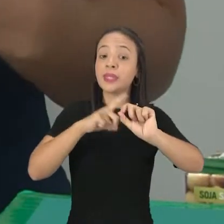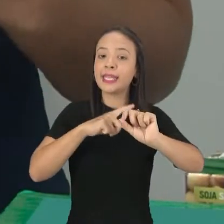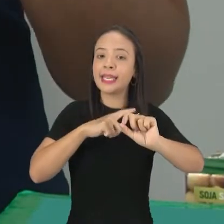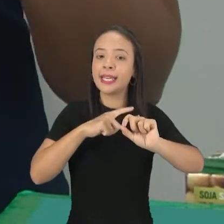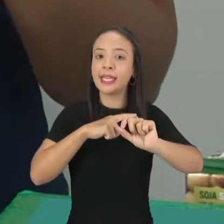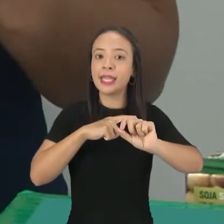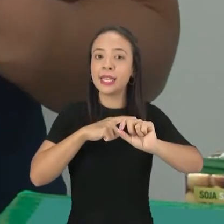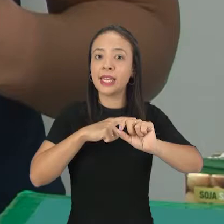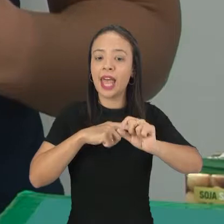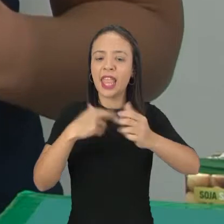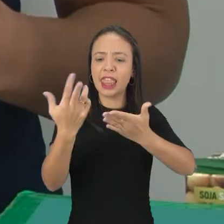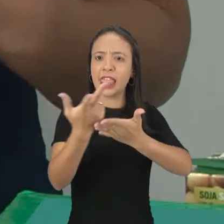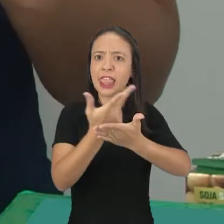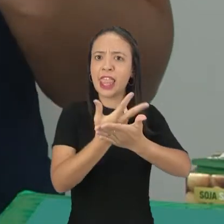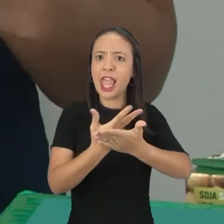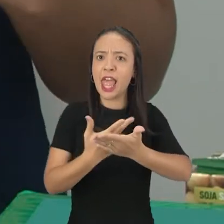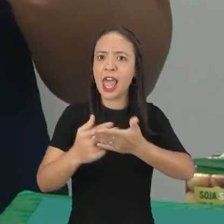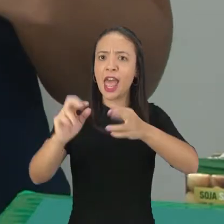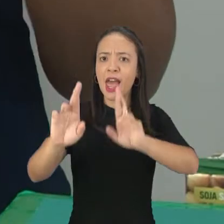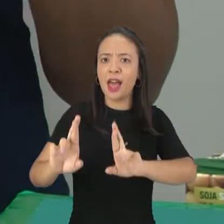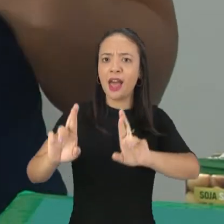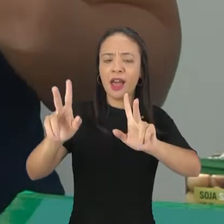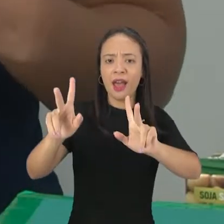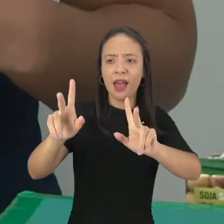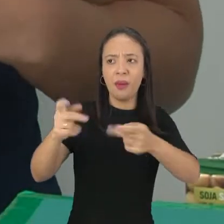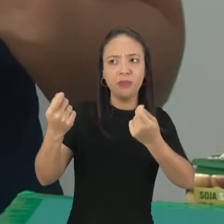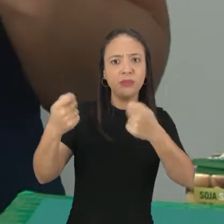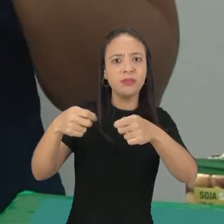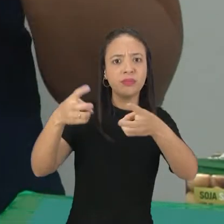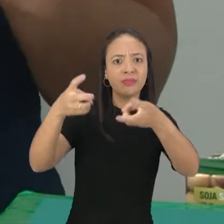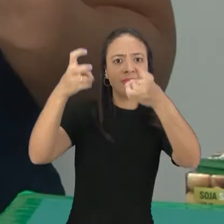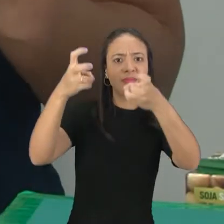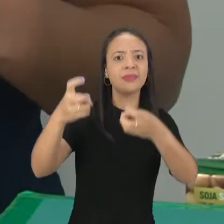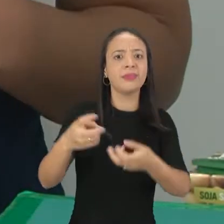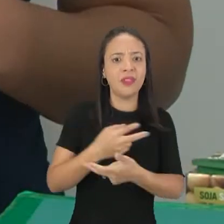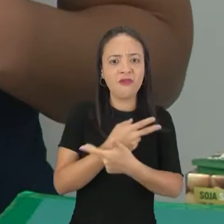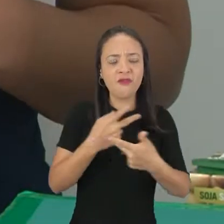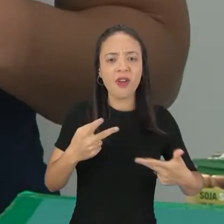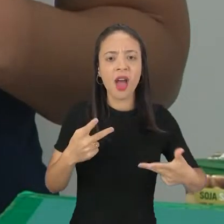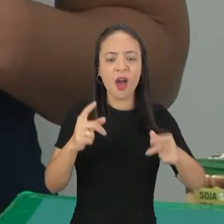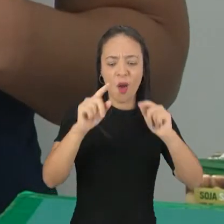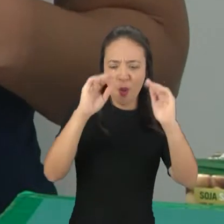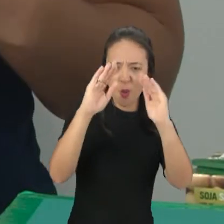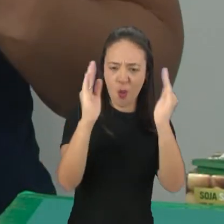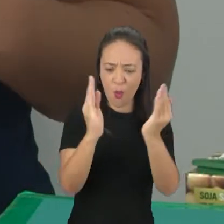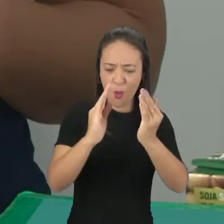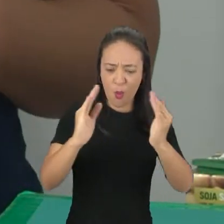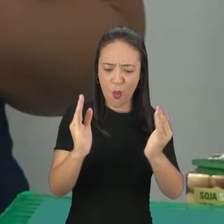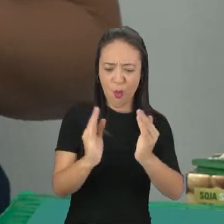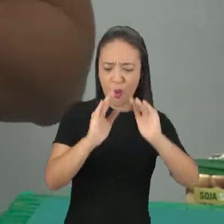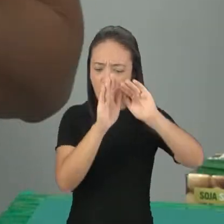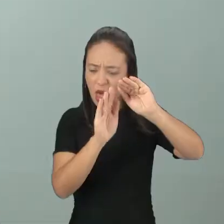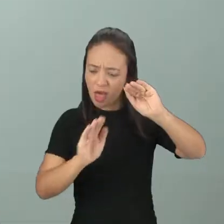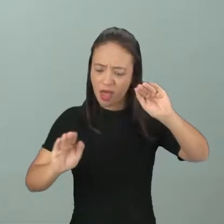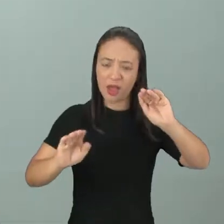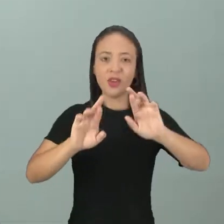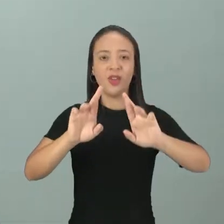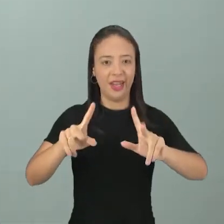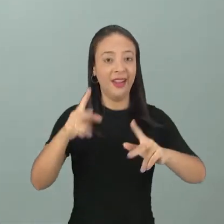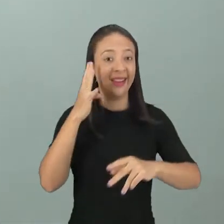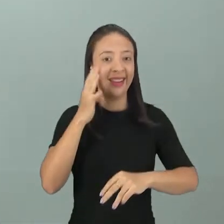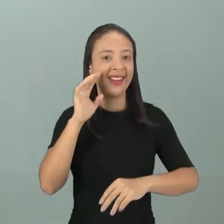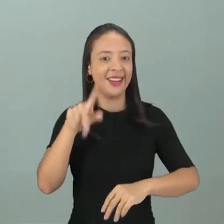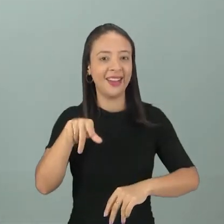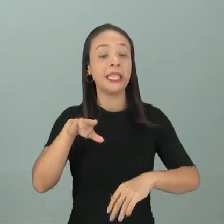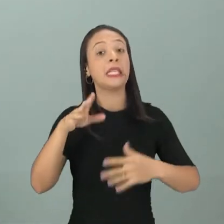possuem formas diferentes. Conseguimos ali visualizar muitas formas, não é mesmo? Que legal! Além de